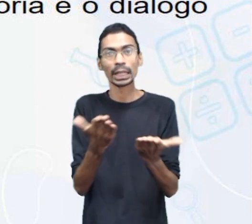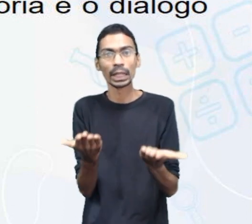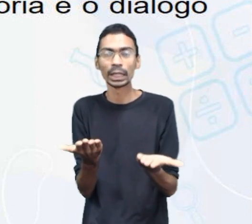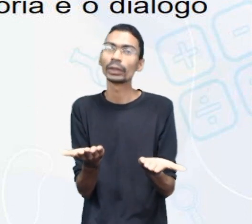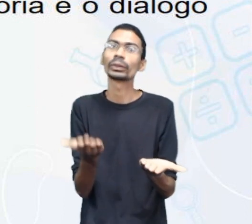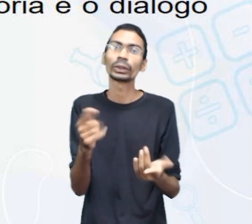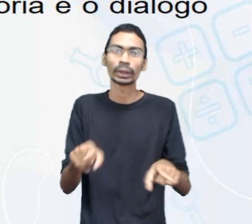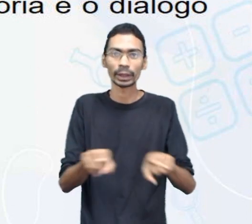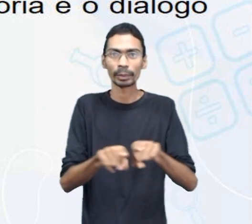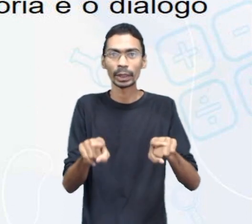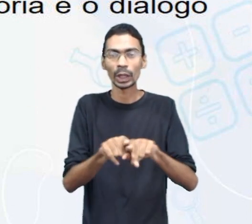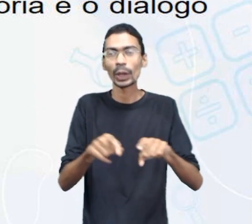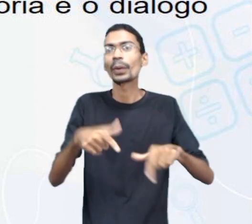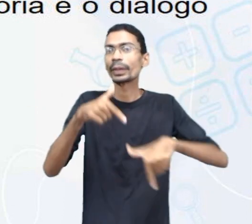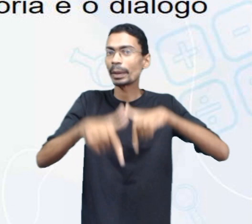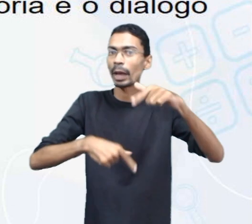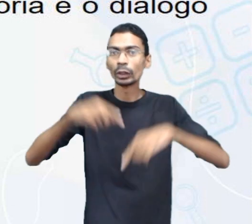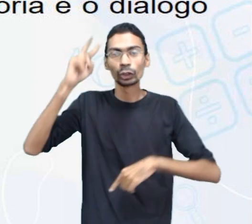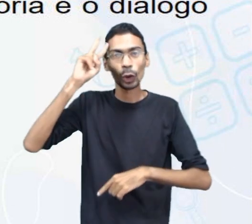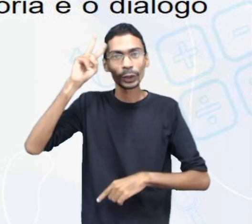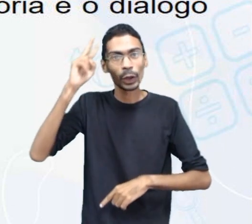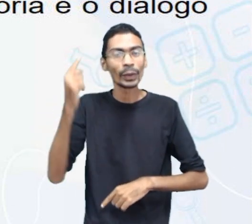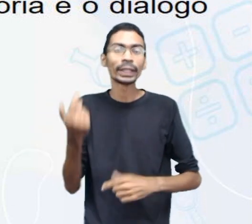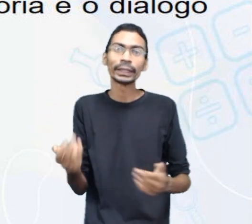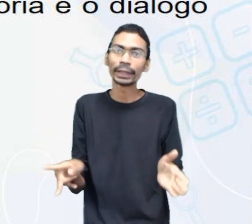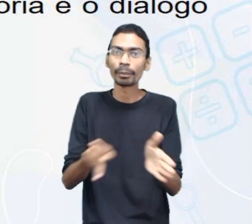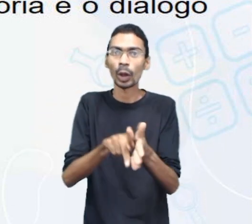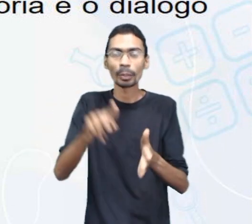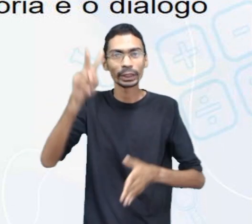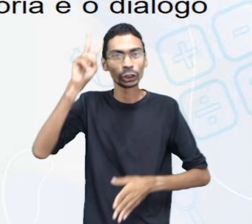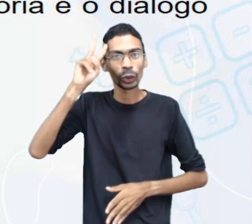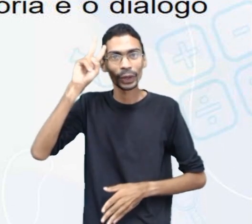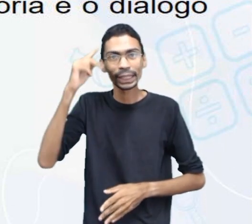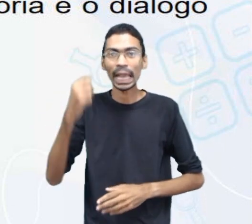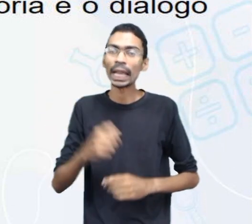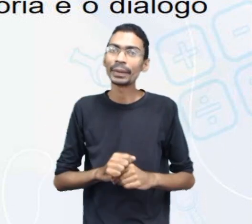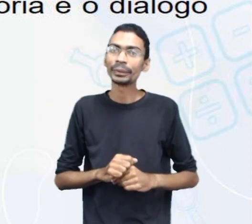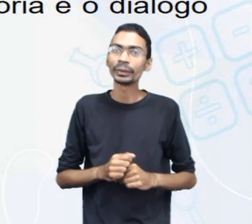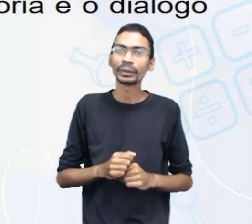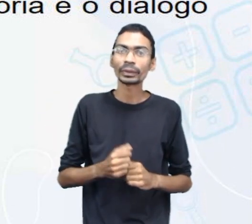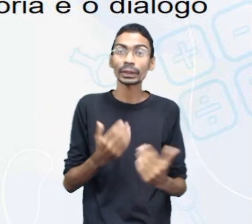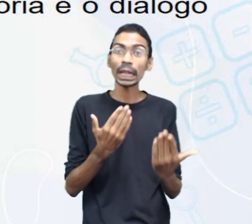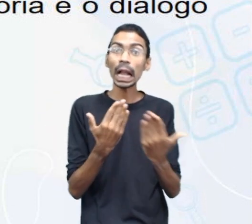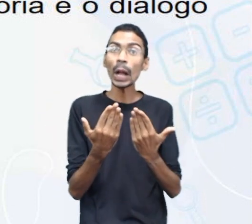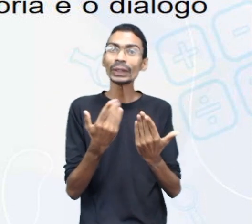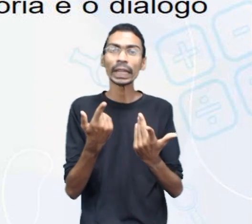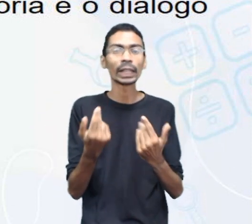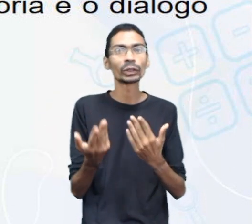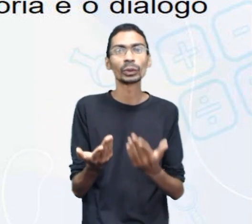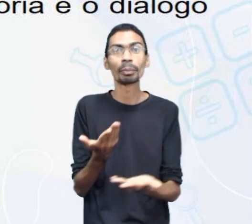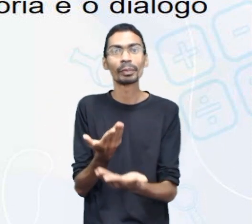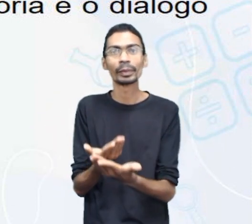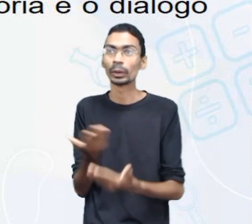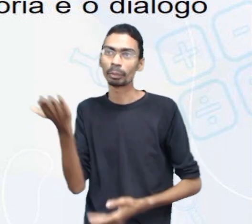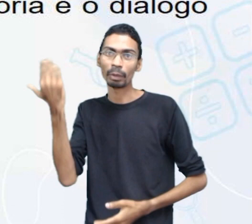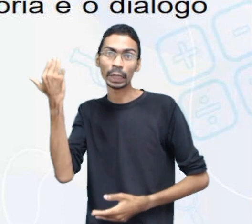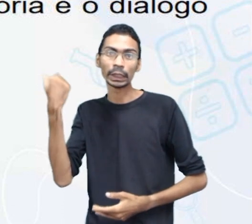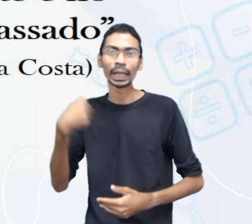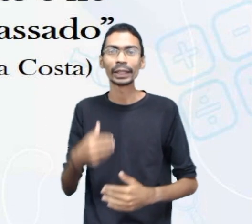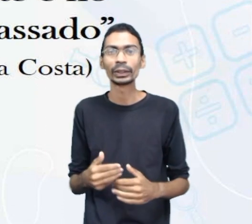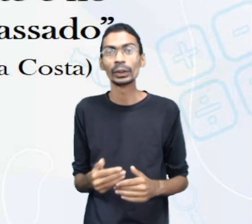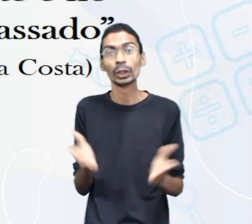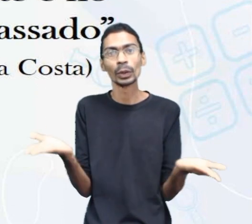trabalho do Historiador e da própria história é esse diálogo constante entre o passado e o presente